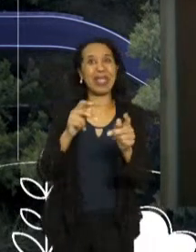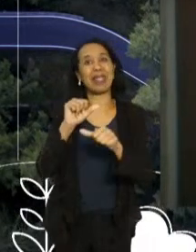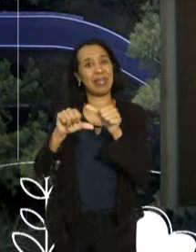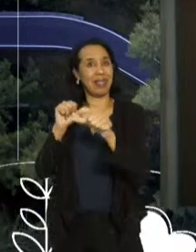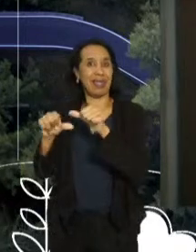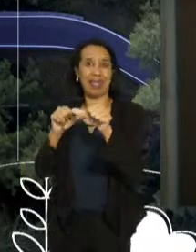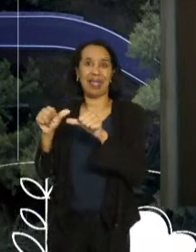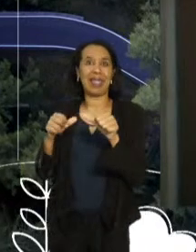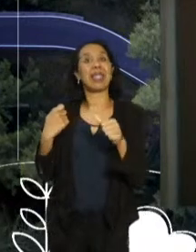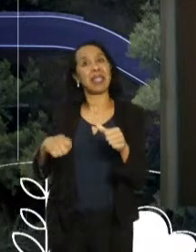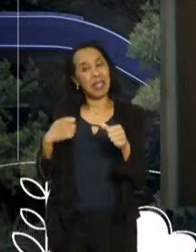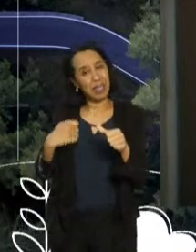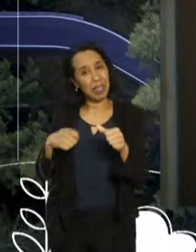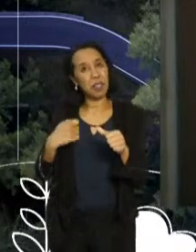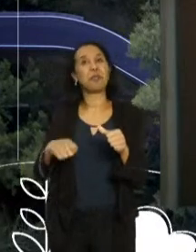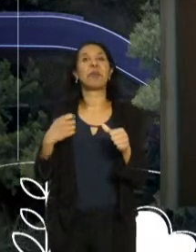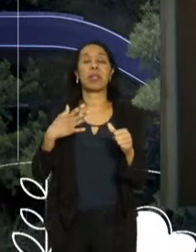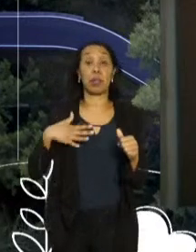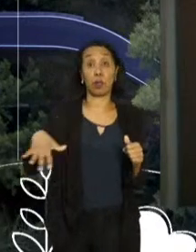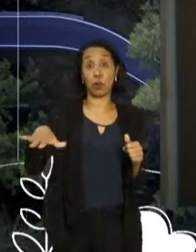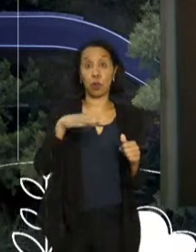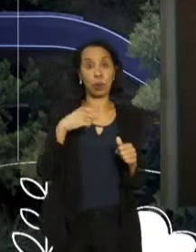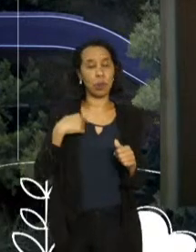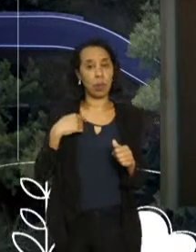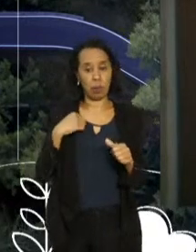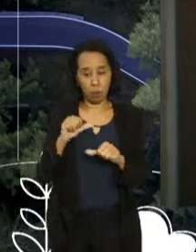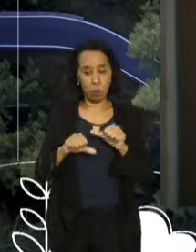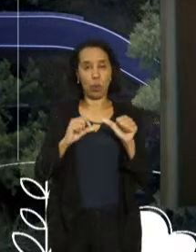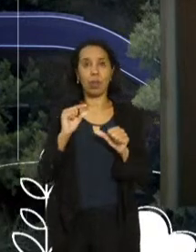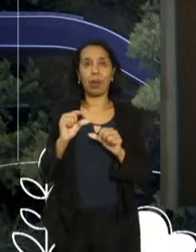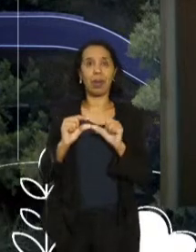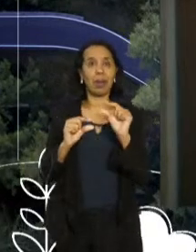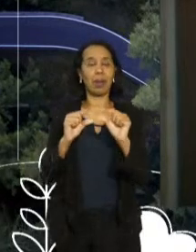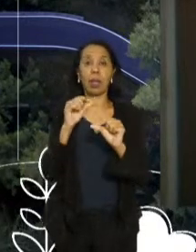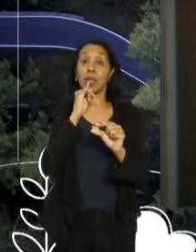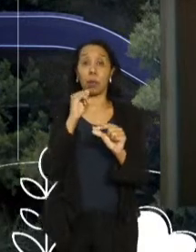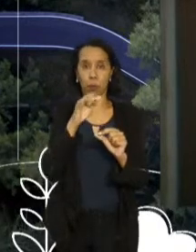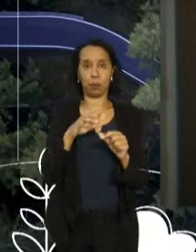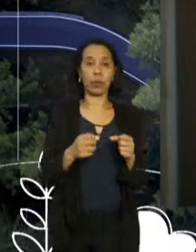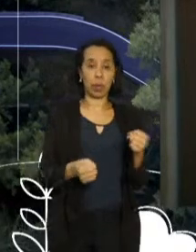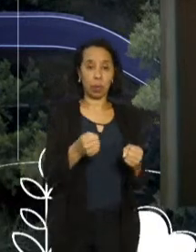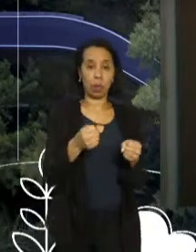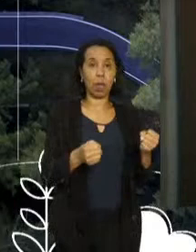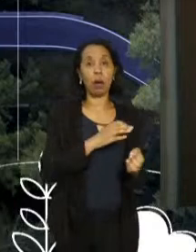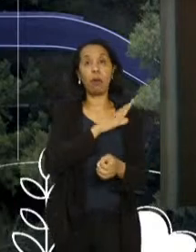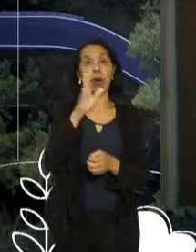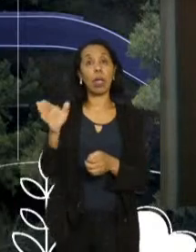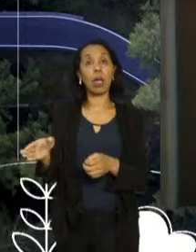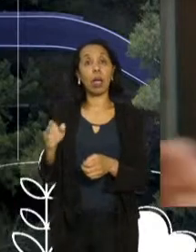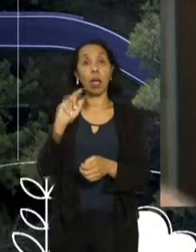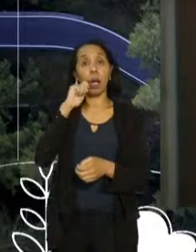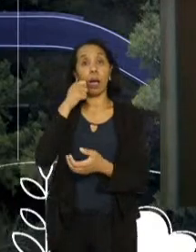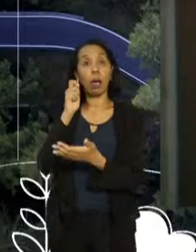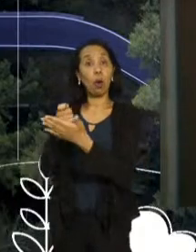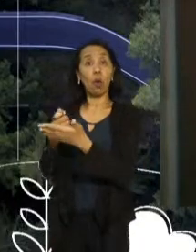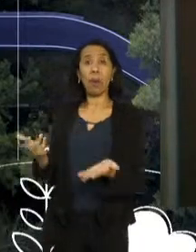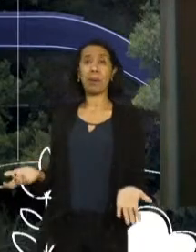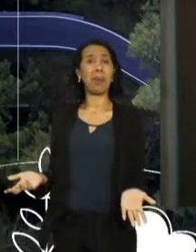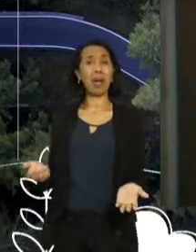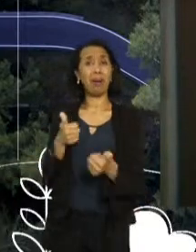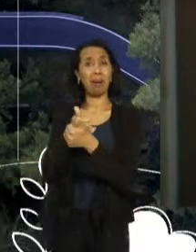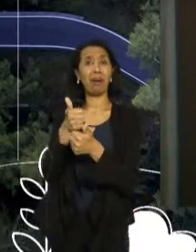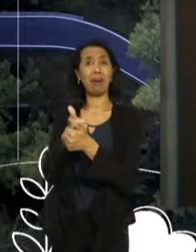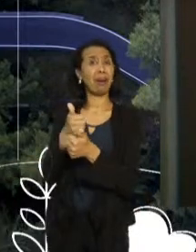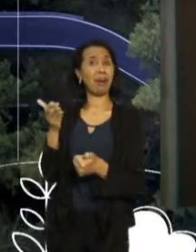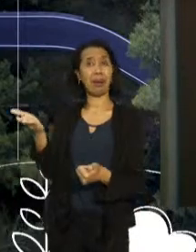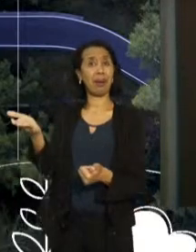precisa significar pequenas mudanças. Quantas vezes as pessoas pegam o carro simplesmente para ir à padaria, para ir a um local muito